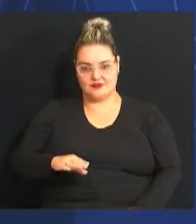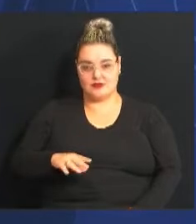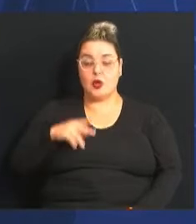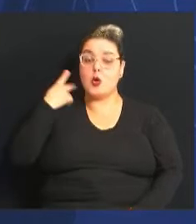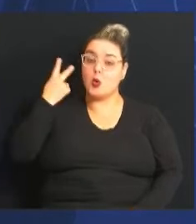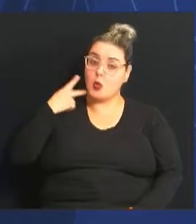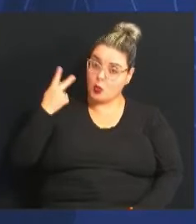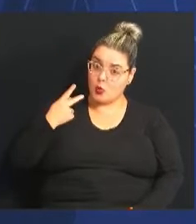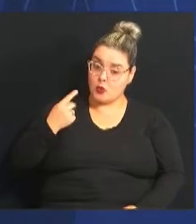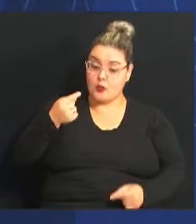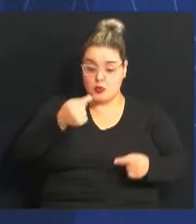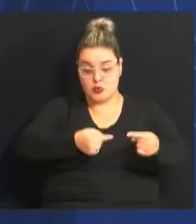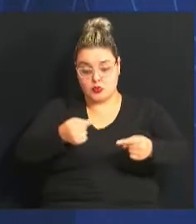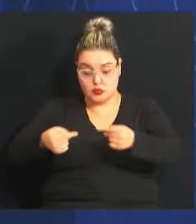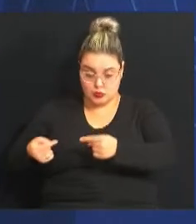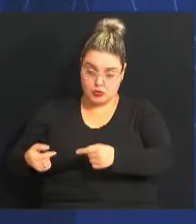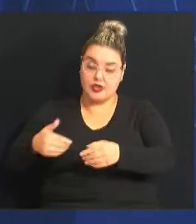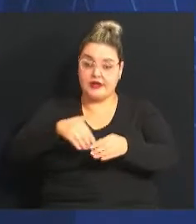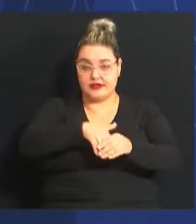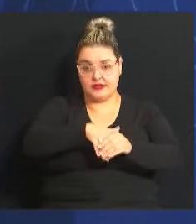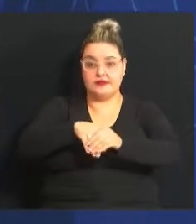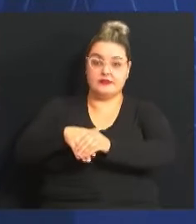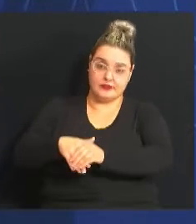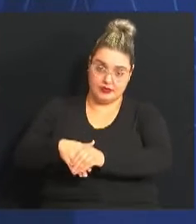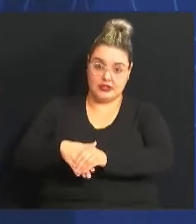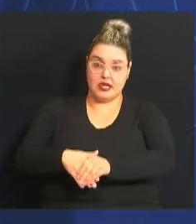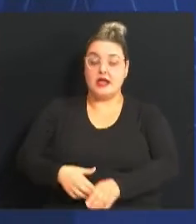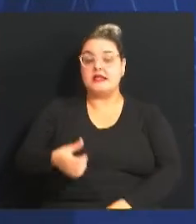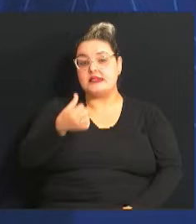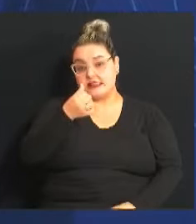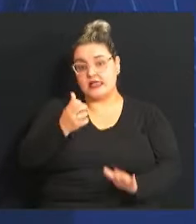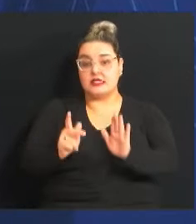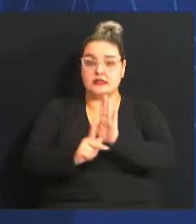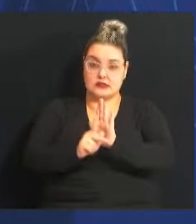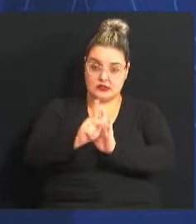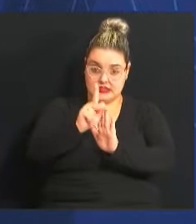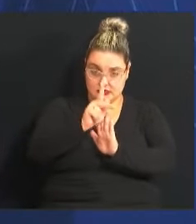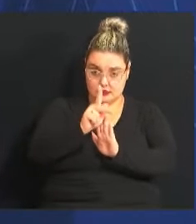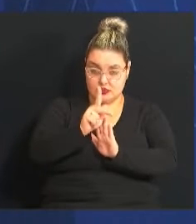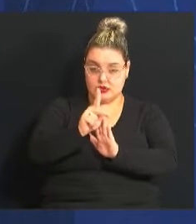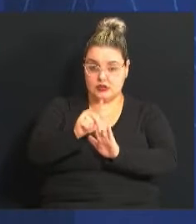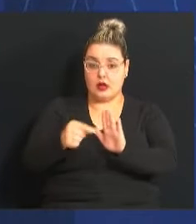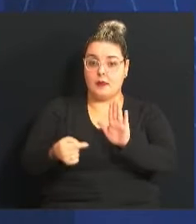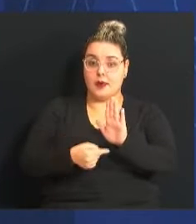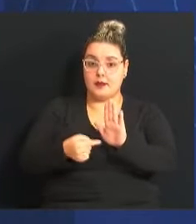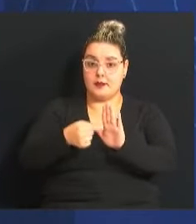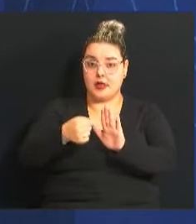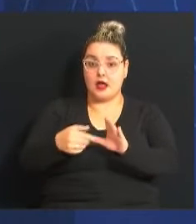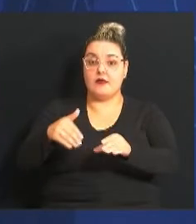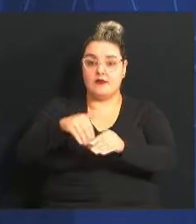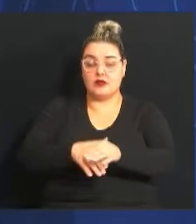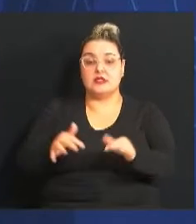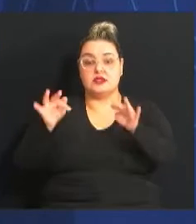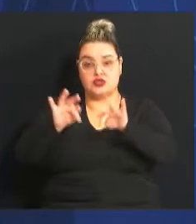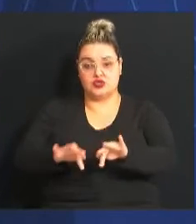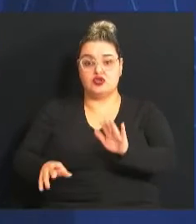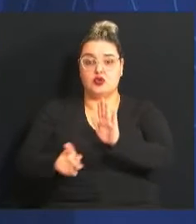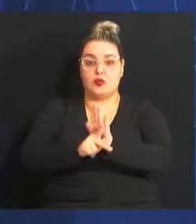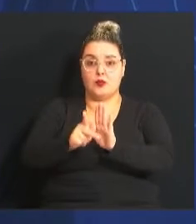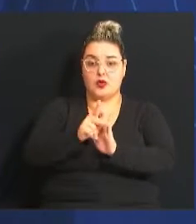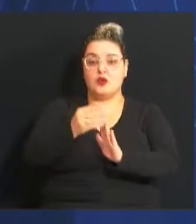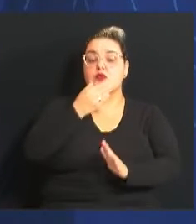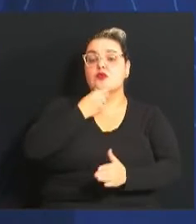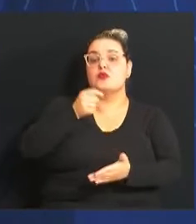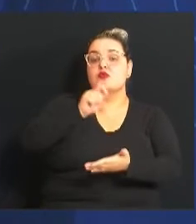vão discutir e votar 6 projetos. Entre eles está a votação final do projeto de lei de autoria do vereador